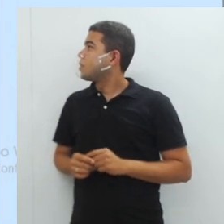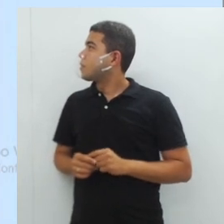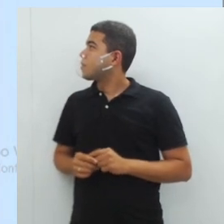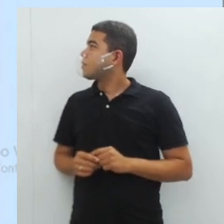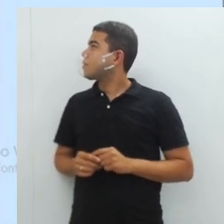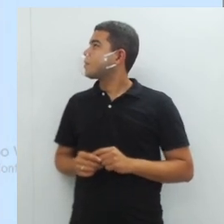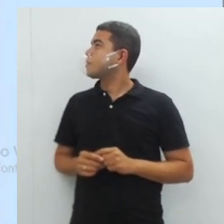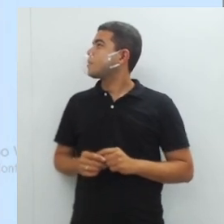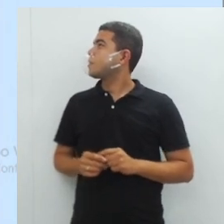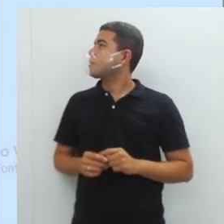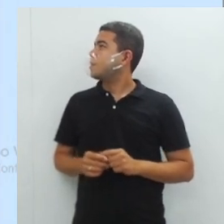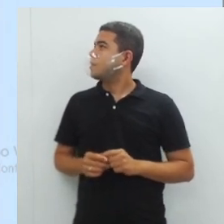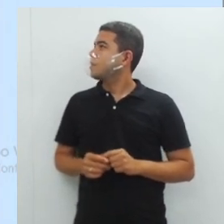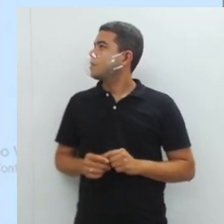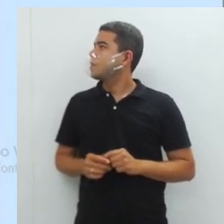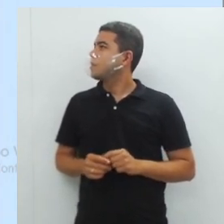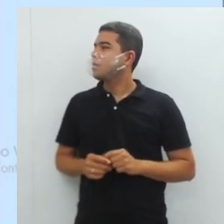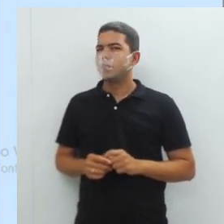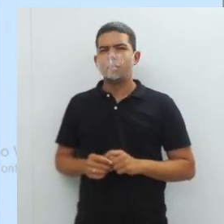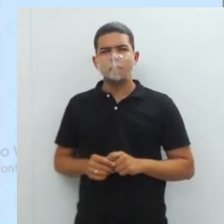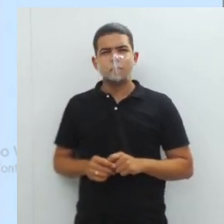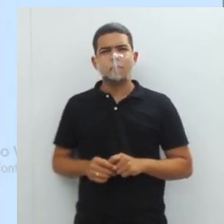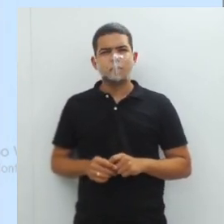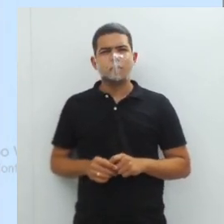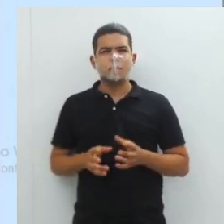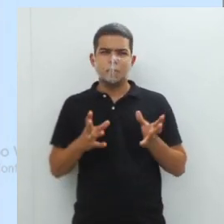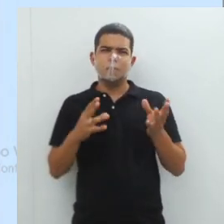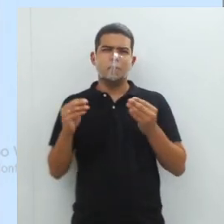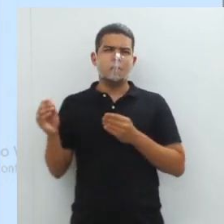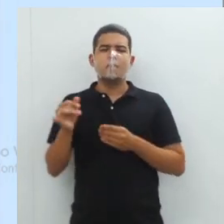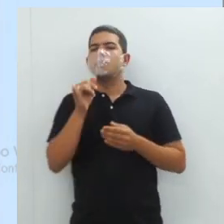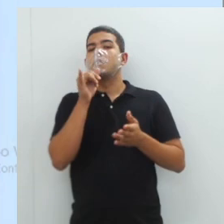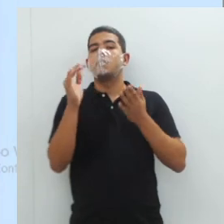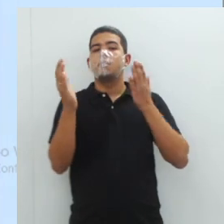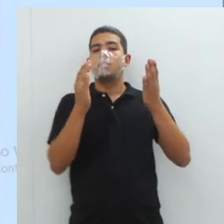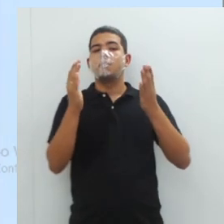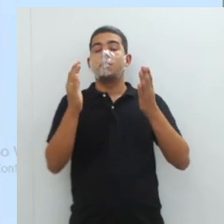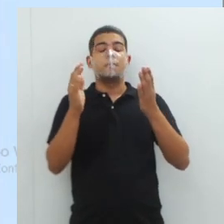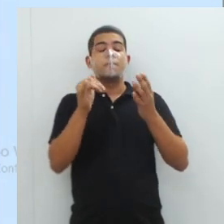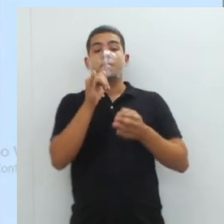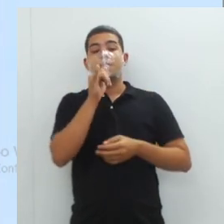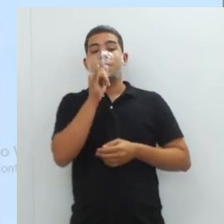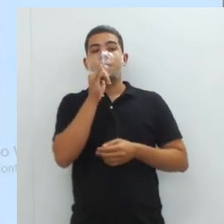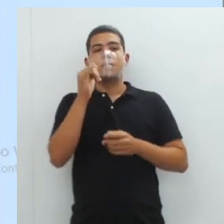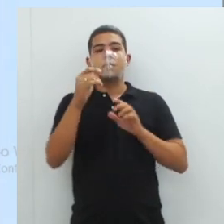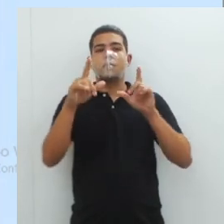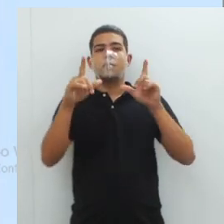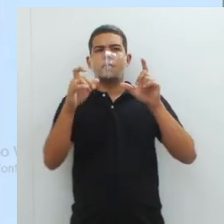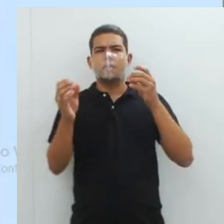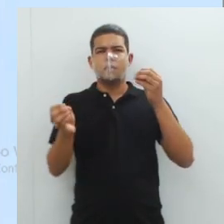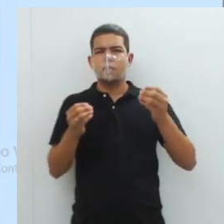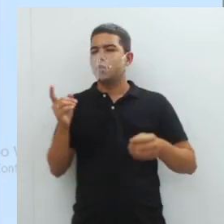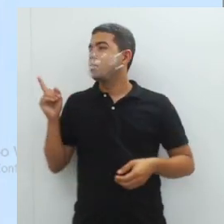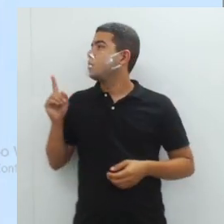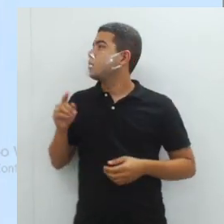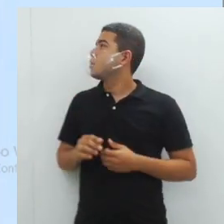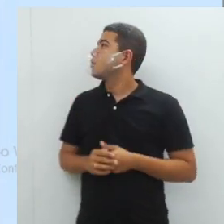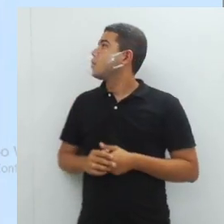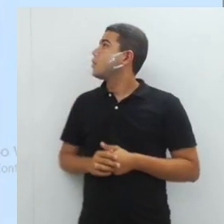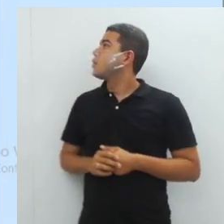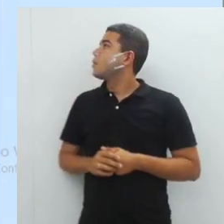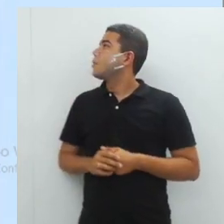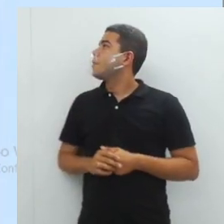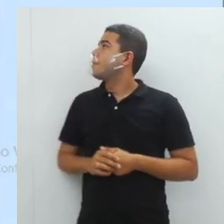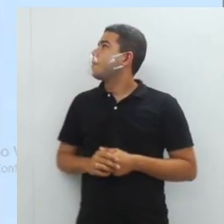jacuca, arara azul de Lear e ararinha azul. A gente tem aqui imagens dele, o periquito de cara suja, soldadinho do